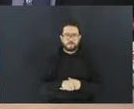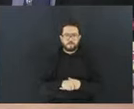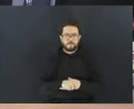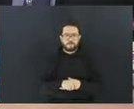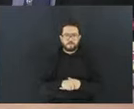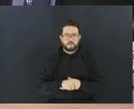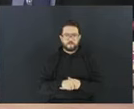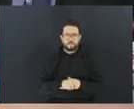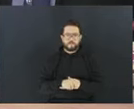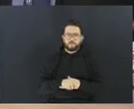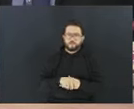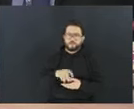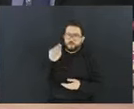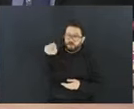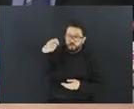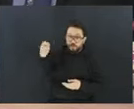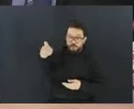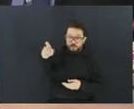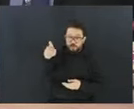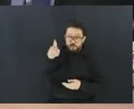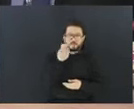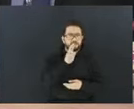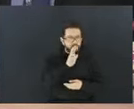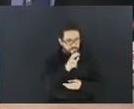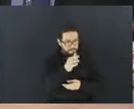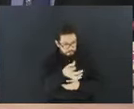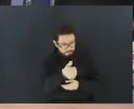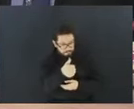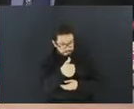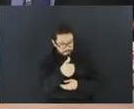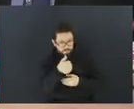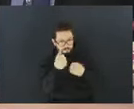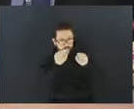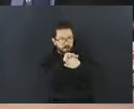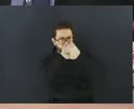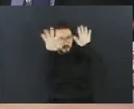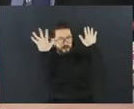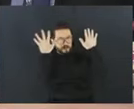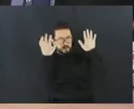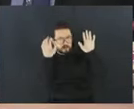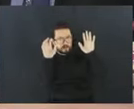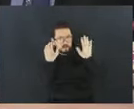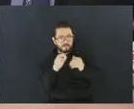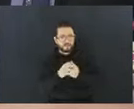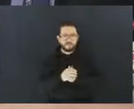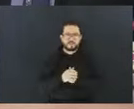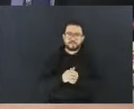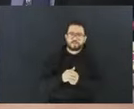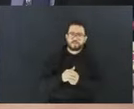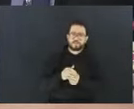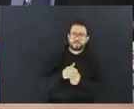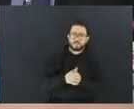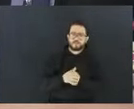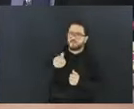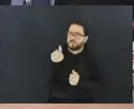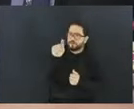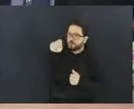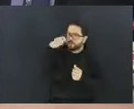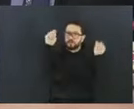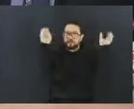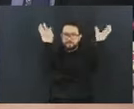falou, eu respondi a pergunta do senhor, não? Fui claro? Sobre o que a senhora falou sobre o Giroflex, sabe? Então,